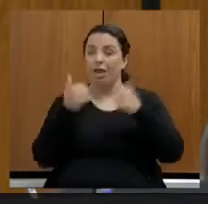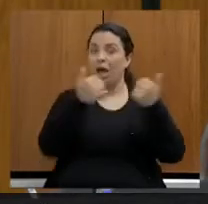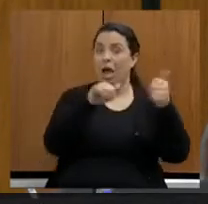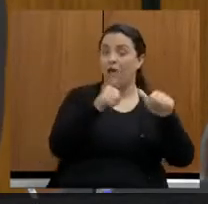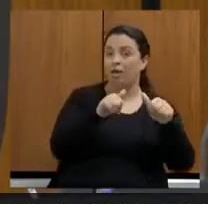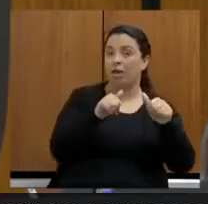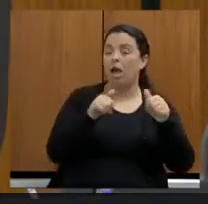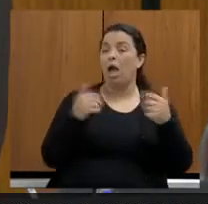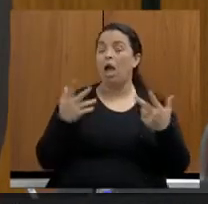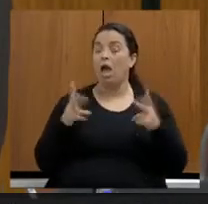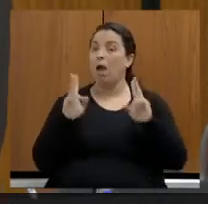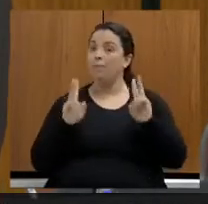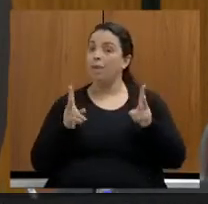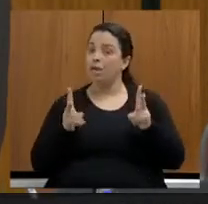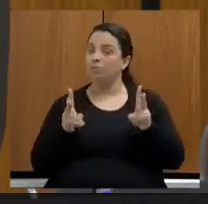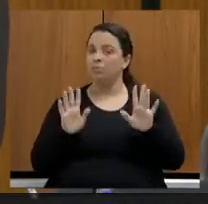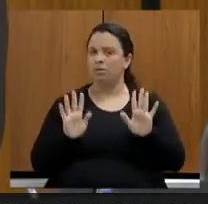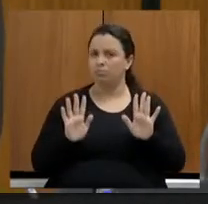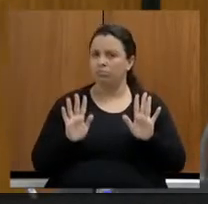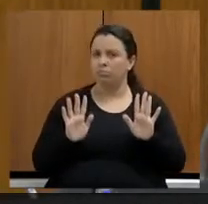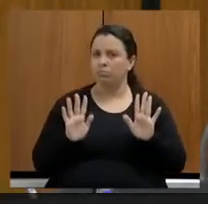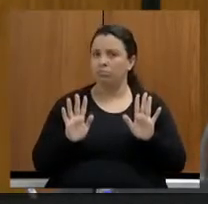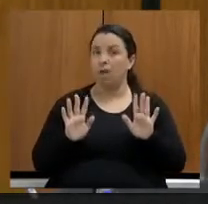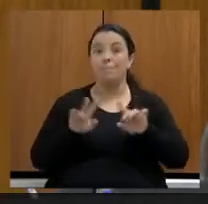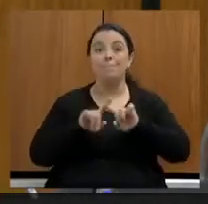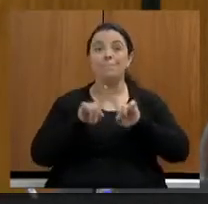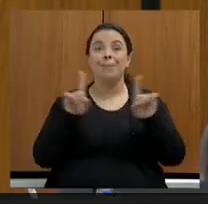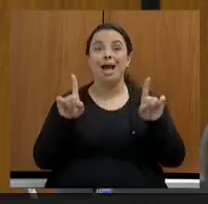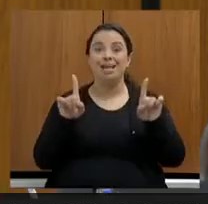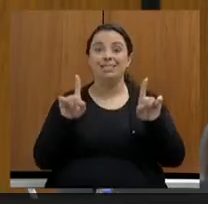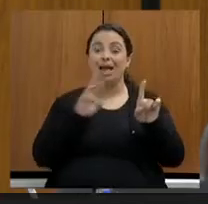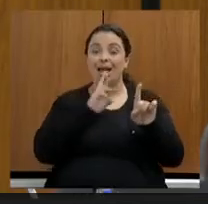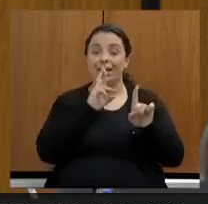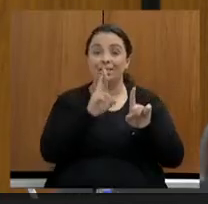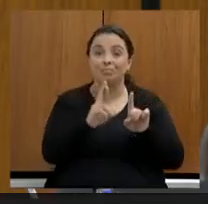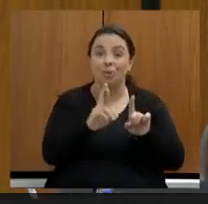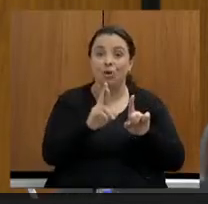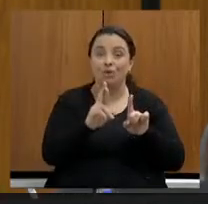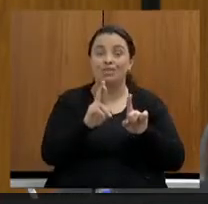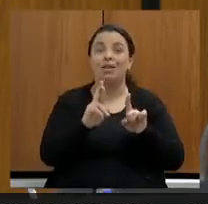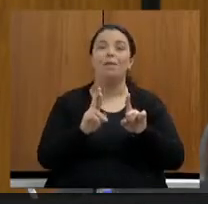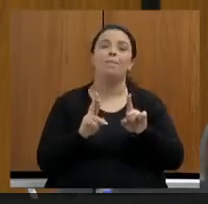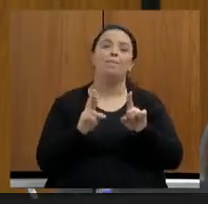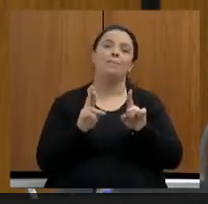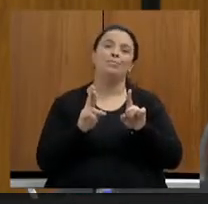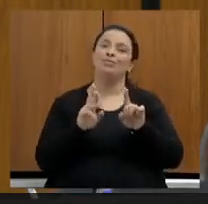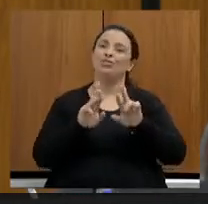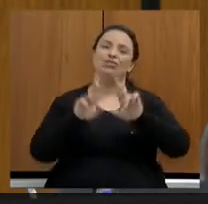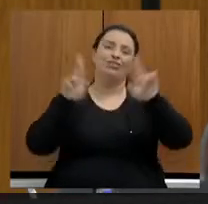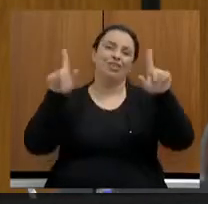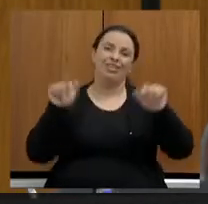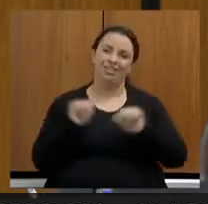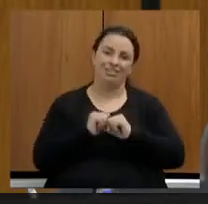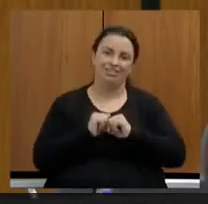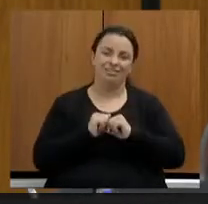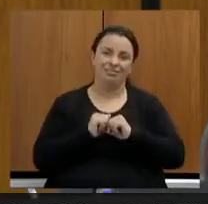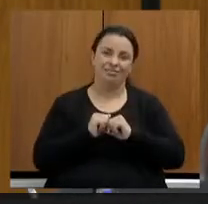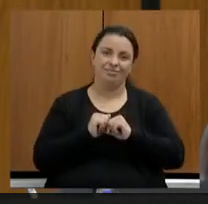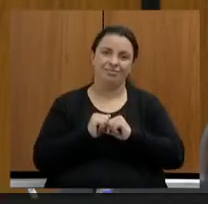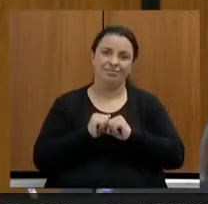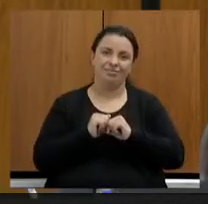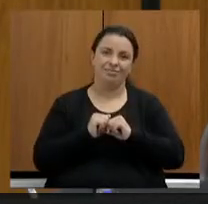Romeu Zema é a mesma o e os resultados é que são diferentes muito diferença é